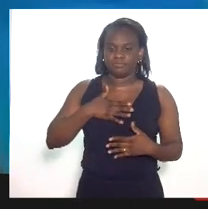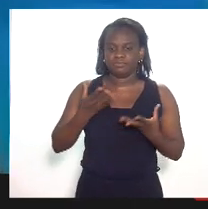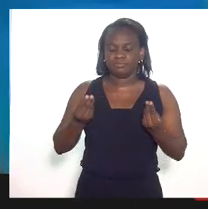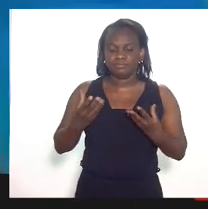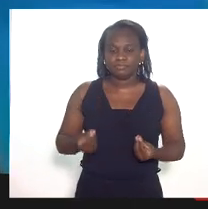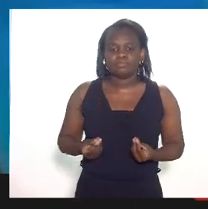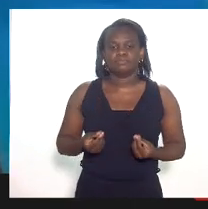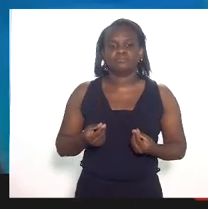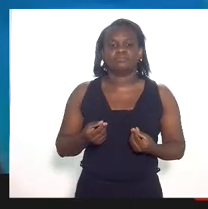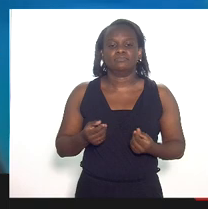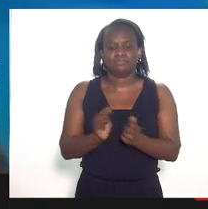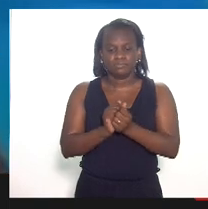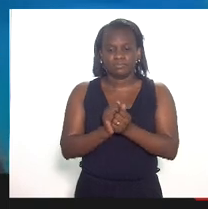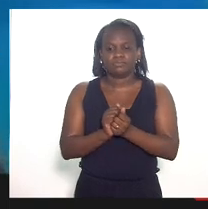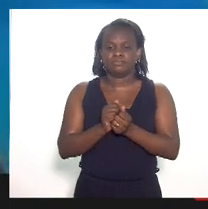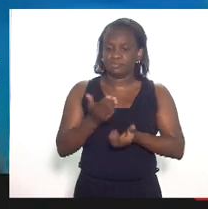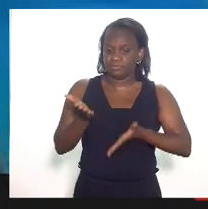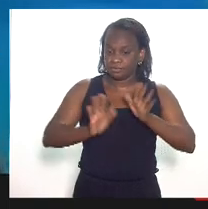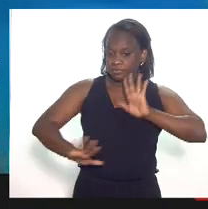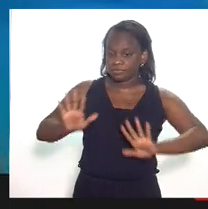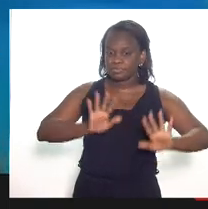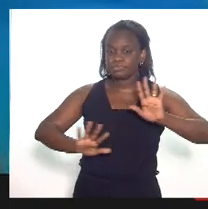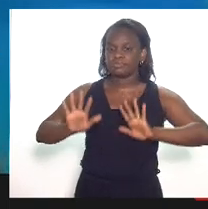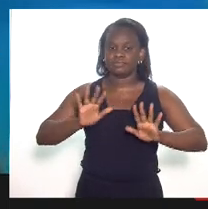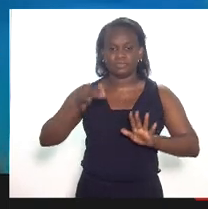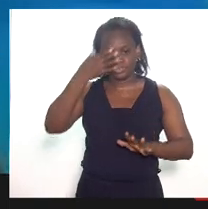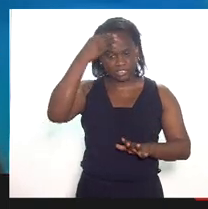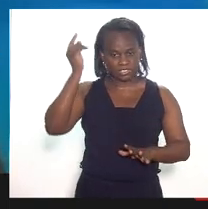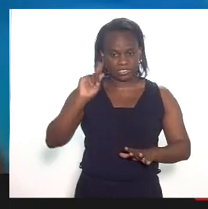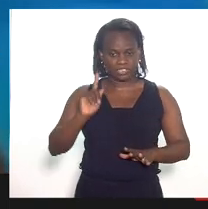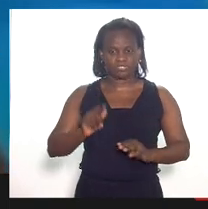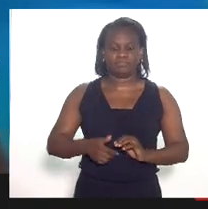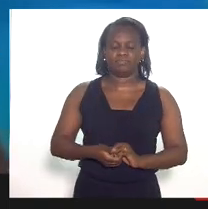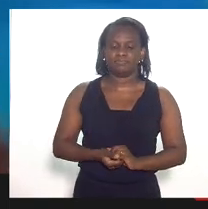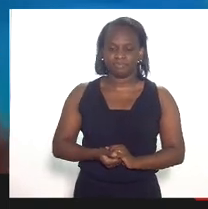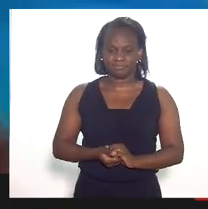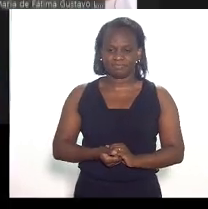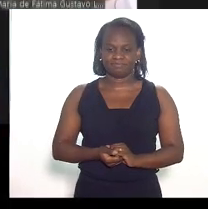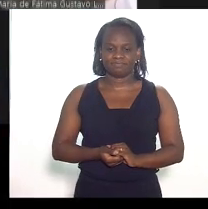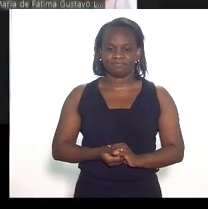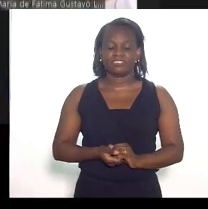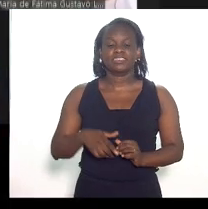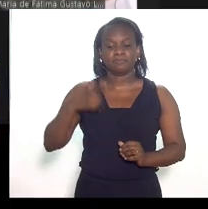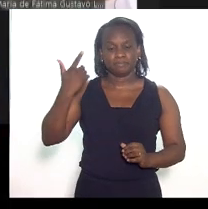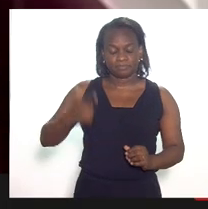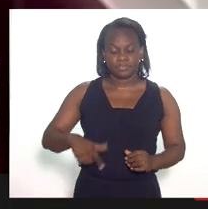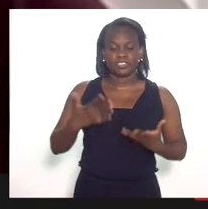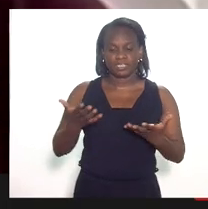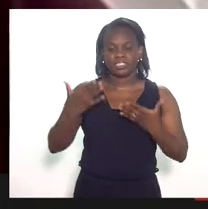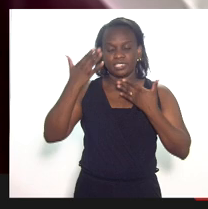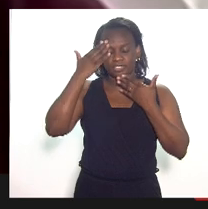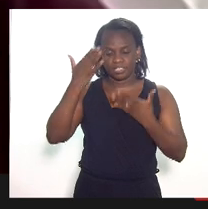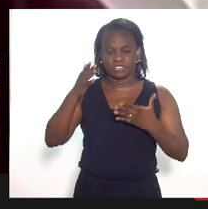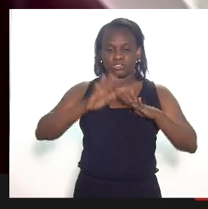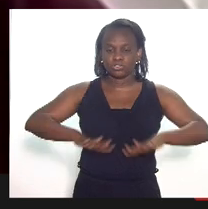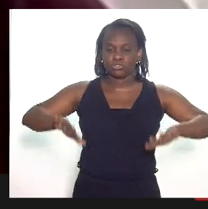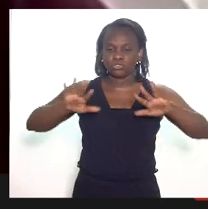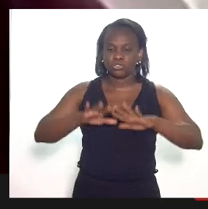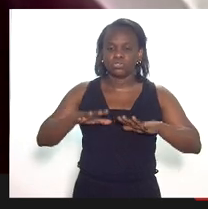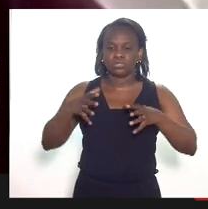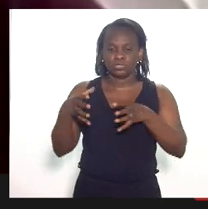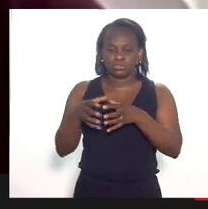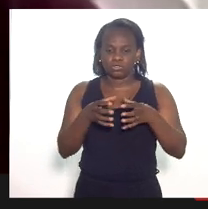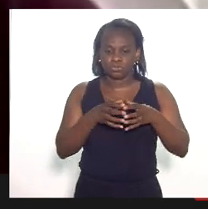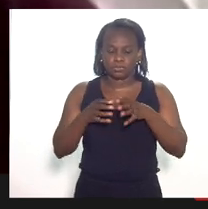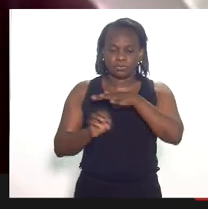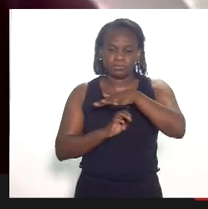muito grande estar com vocês e cuidem-se, não esqueçam disso. Eu quero mais uma vez agradecer a todas as